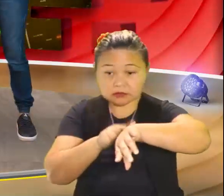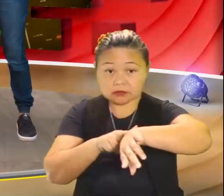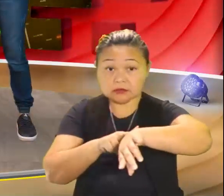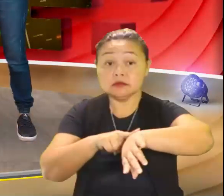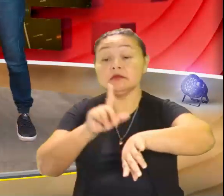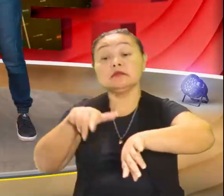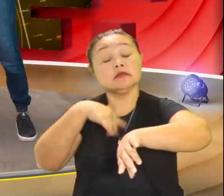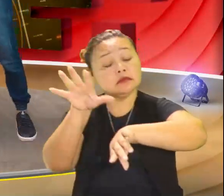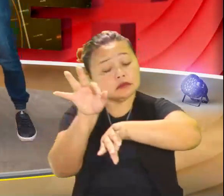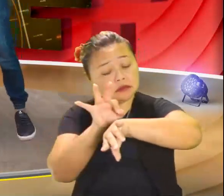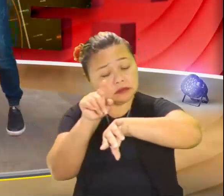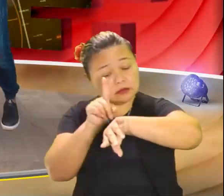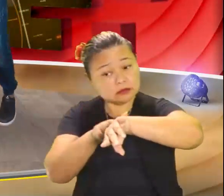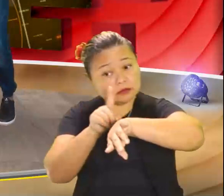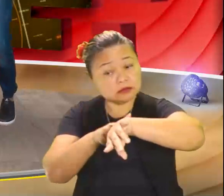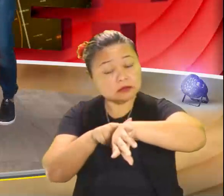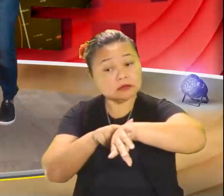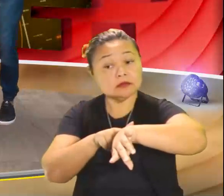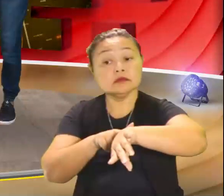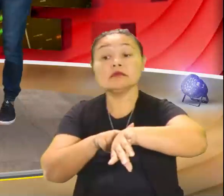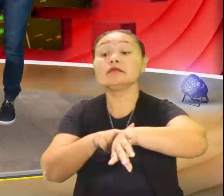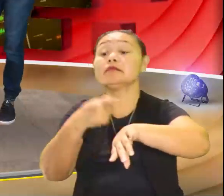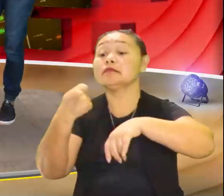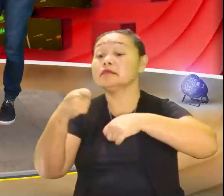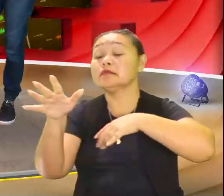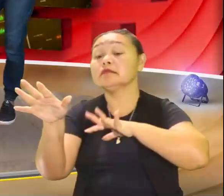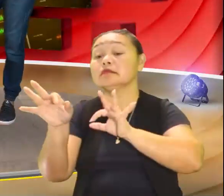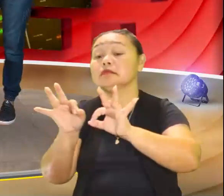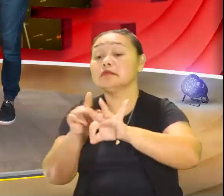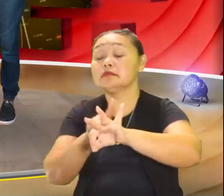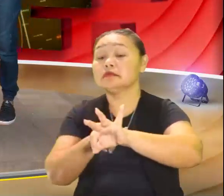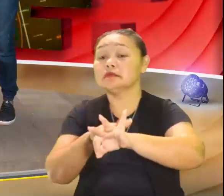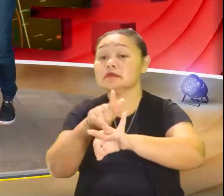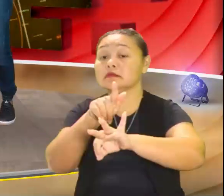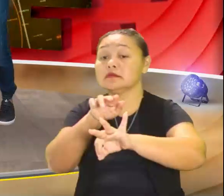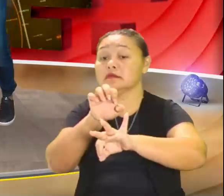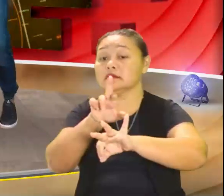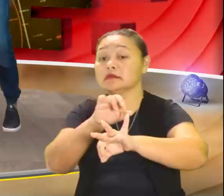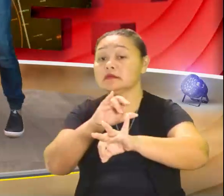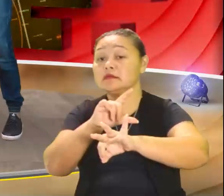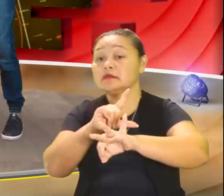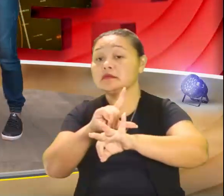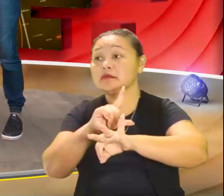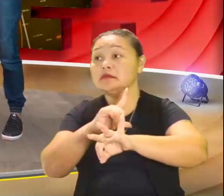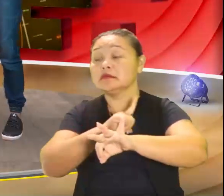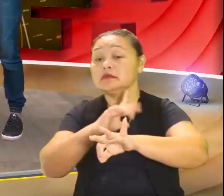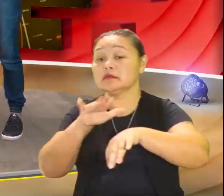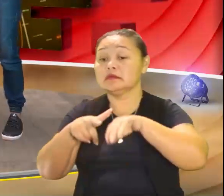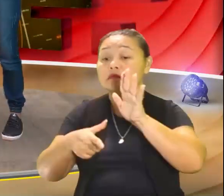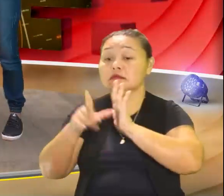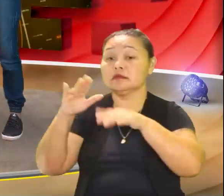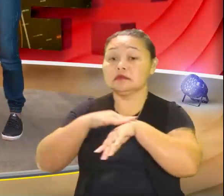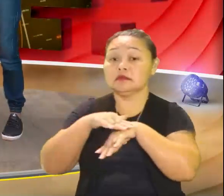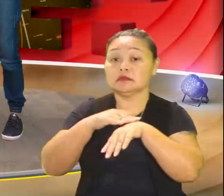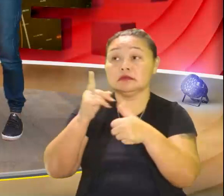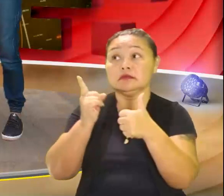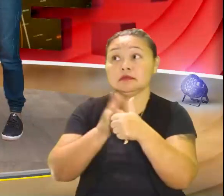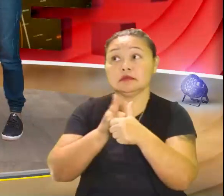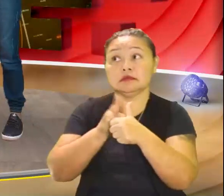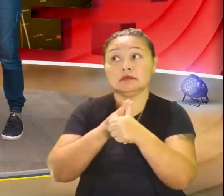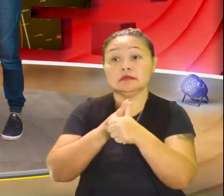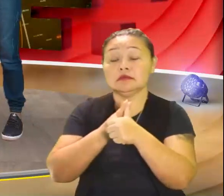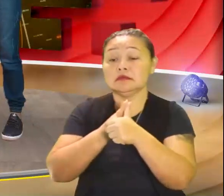Então, além de gerir o tempo, a gente precisa organizar esse tempo. Não, mas antes de falar de se organizar tempo, vamos conversar.